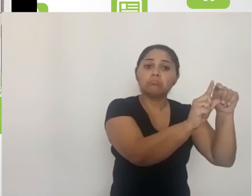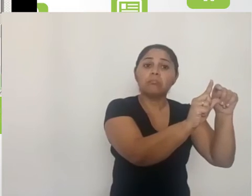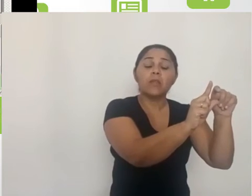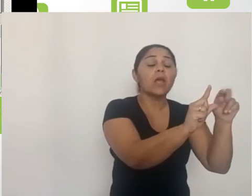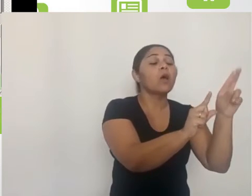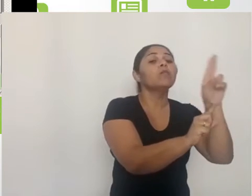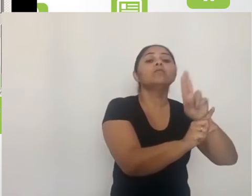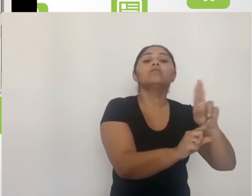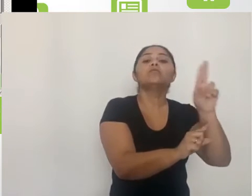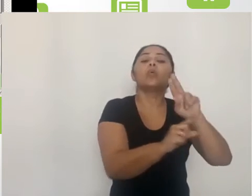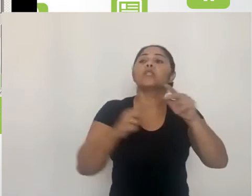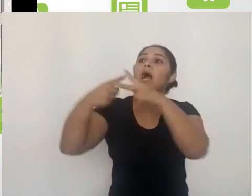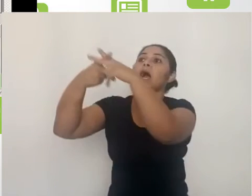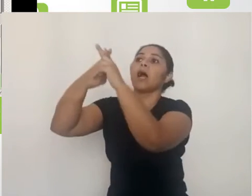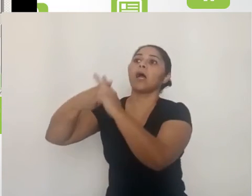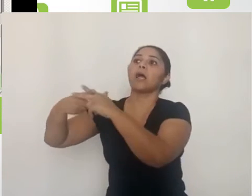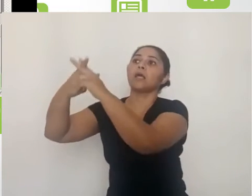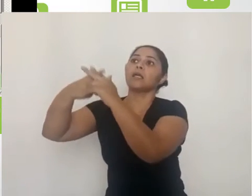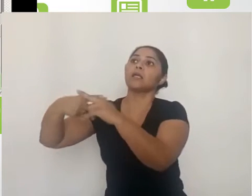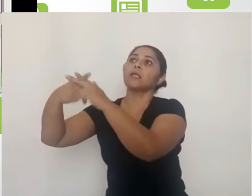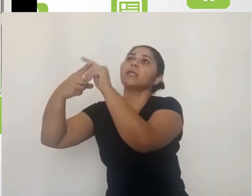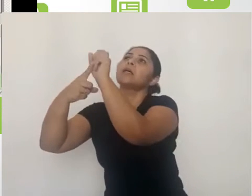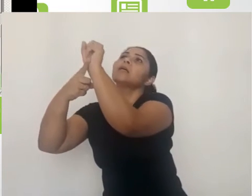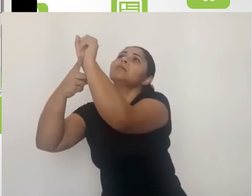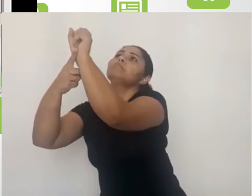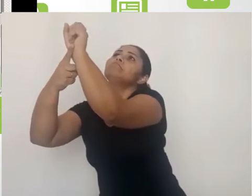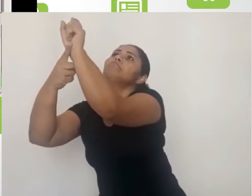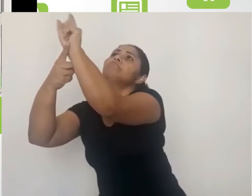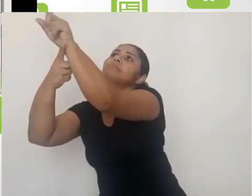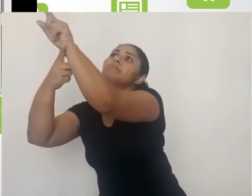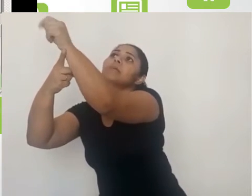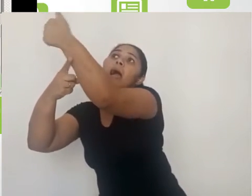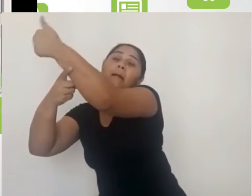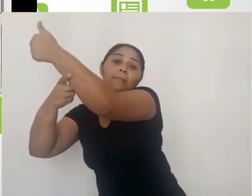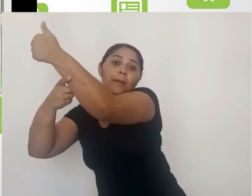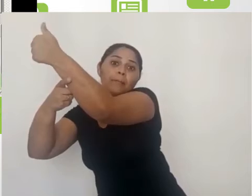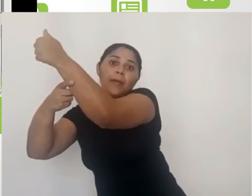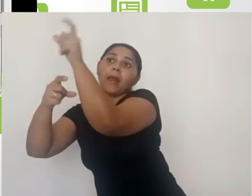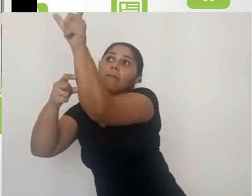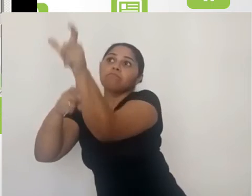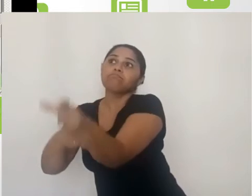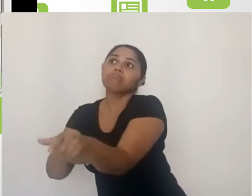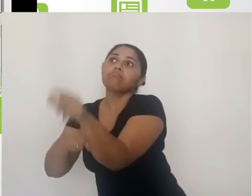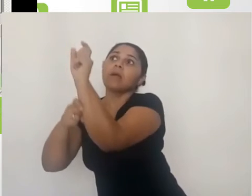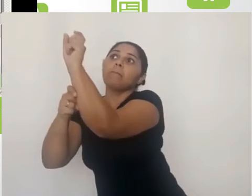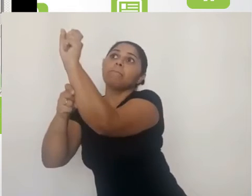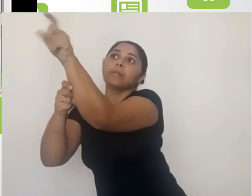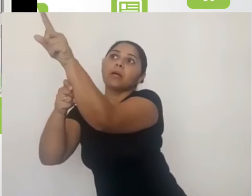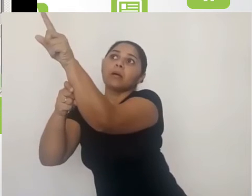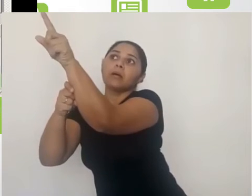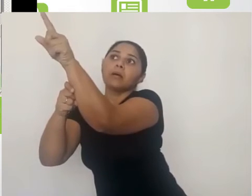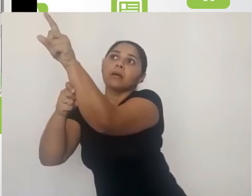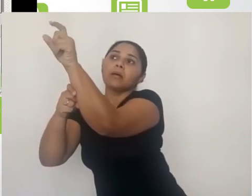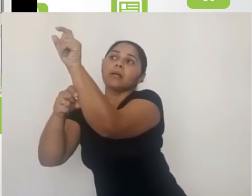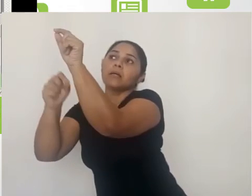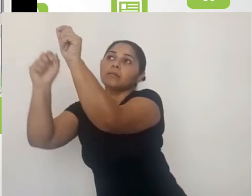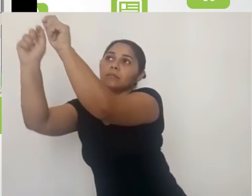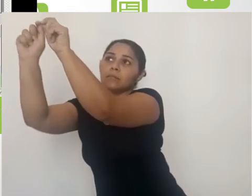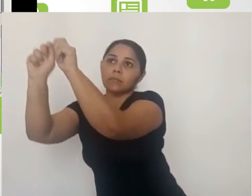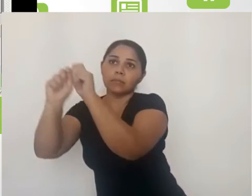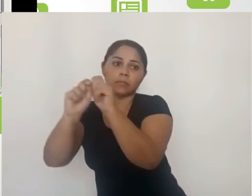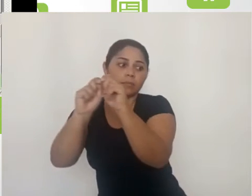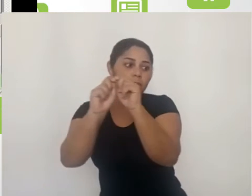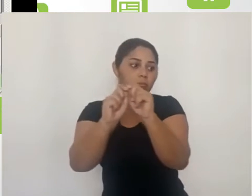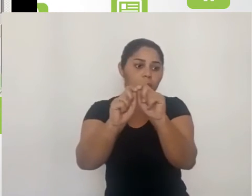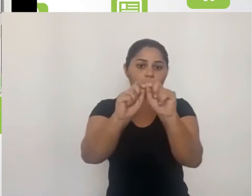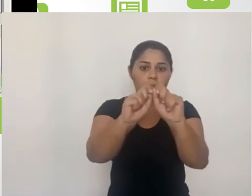usar a ferramenta de seleção retangular. É a primeira ferramenta da caixa de ferramentas. Vou fazer